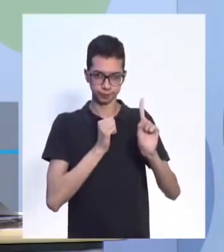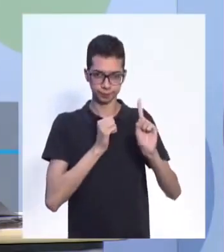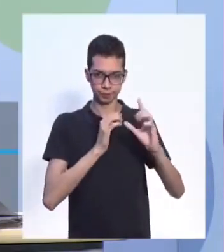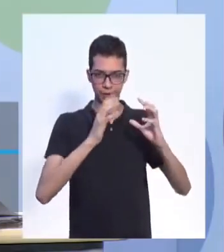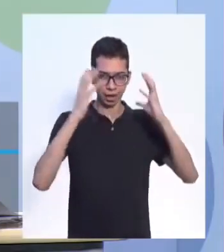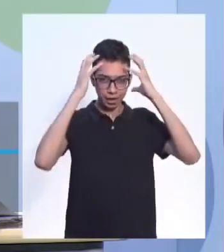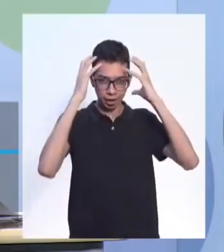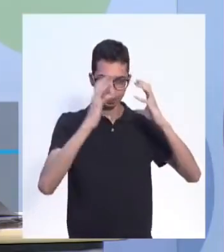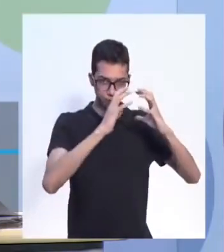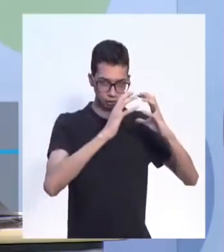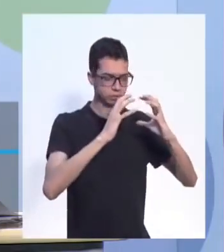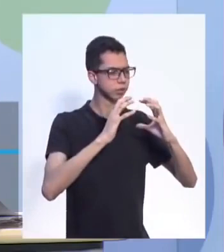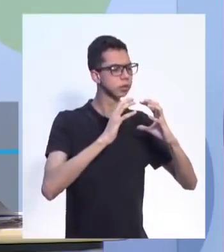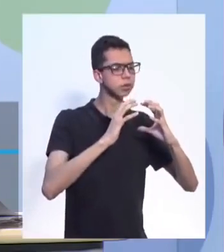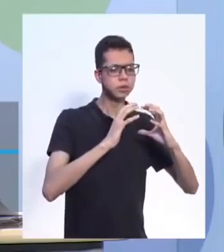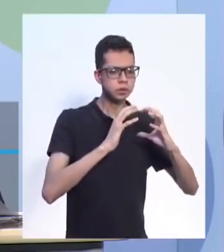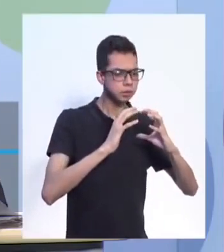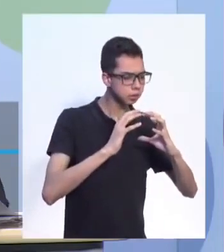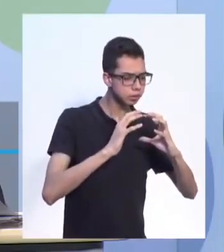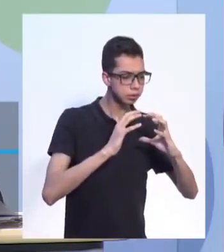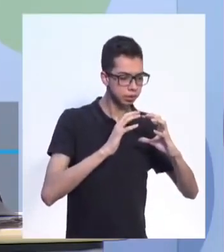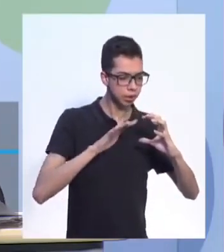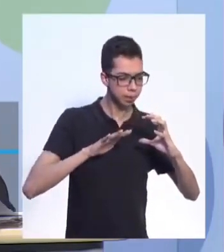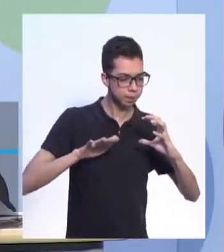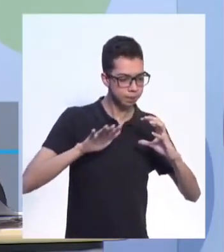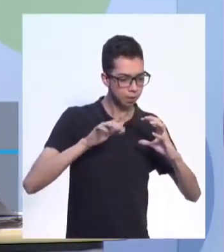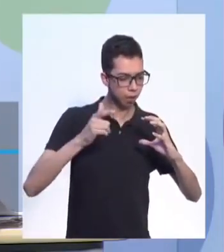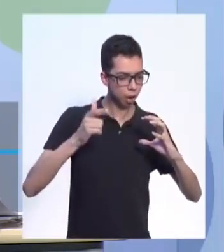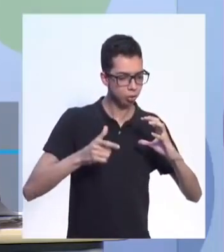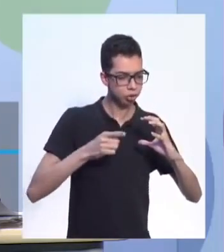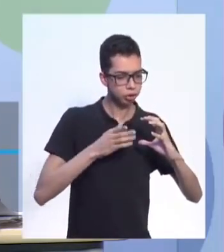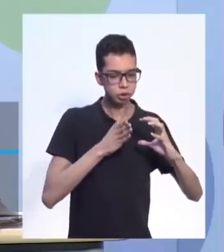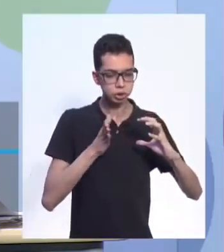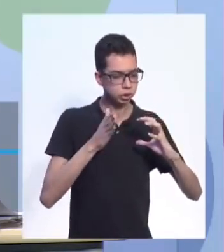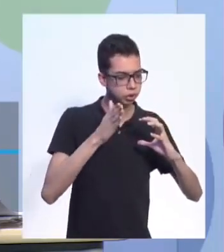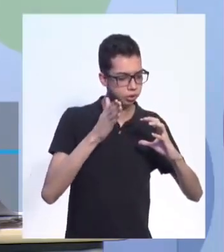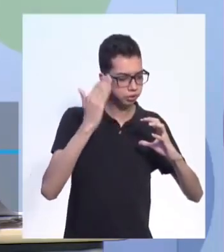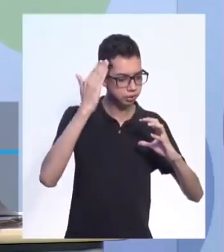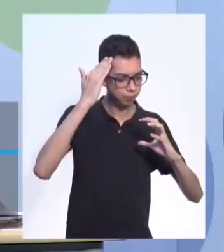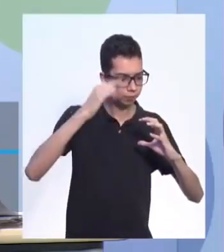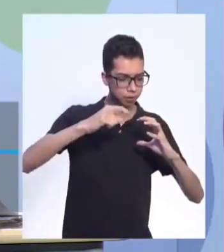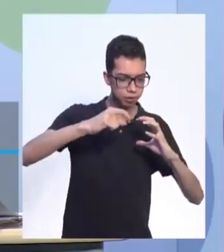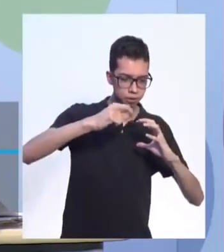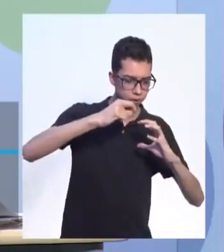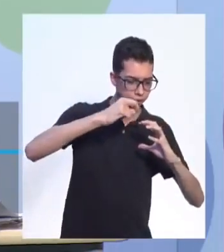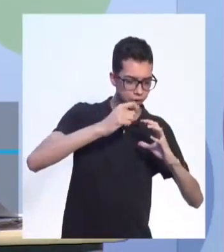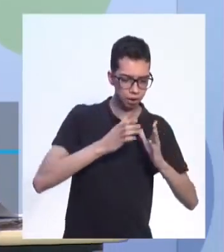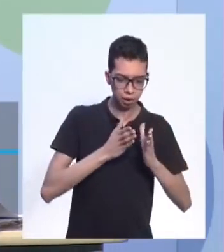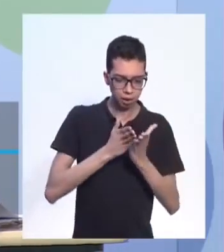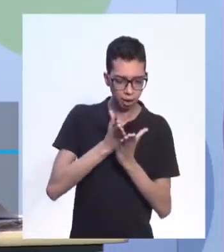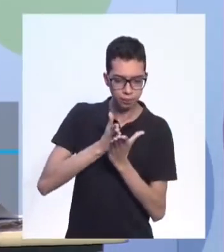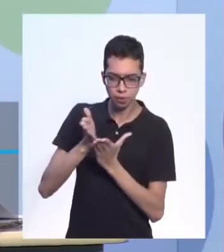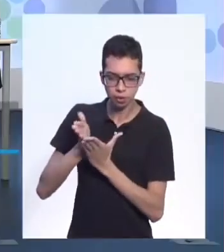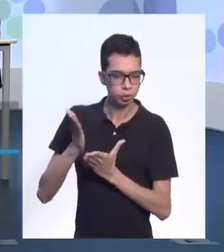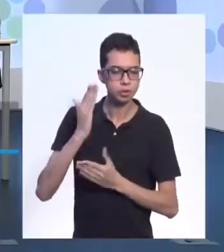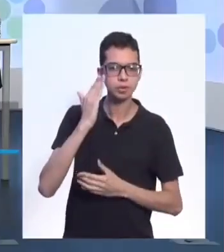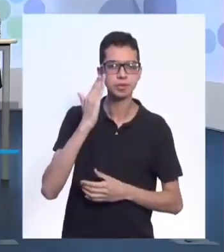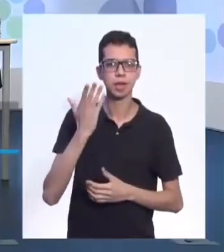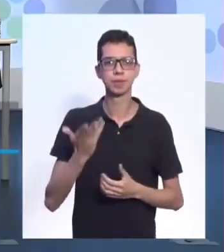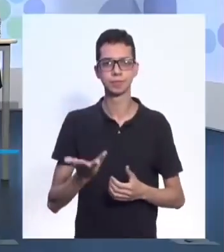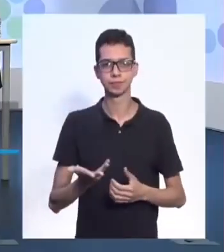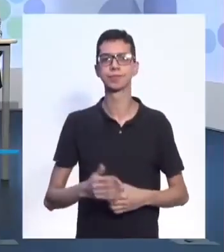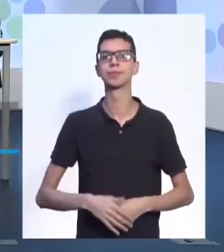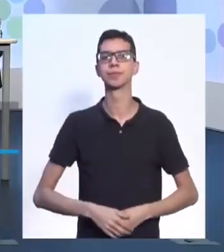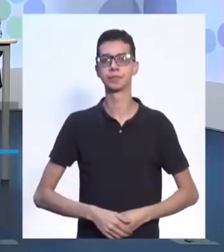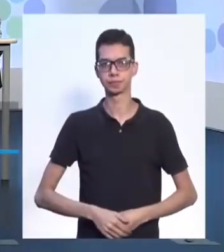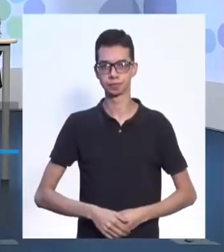XVIII e XIX as resistências da população negra em torno da luta pela terra e da liberdade. Uma